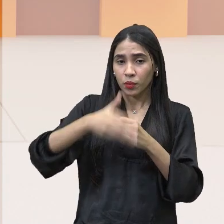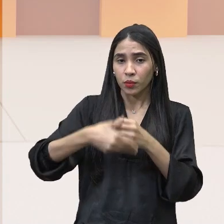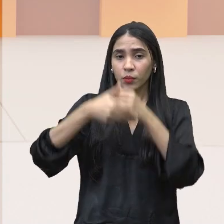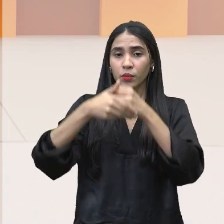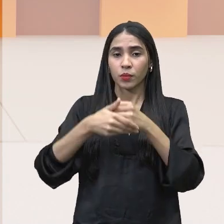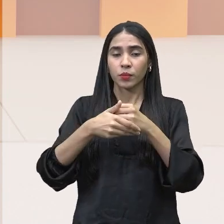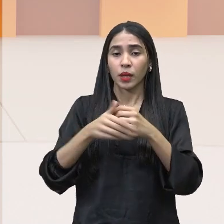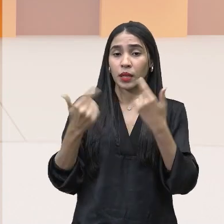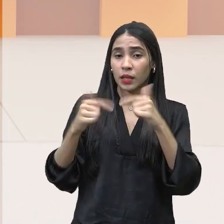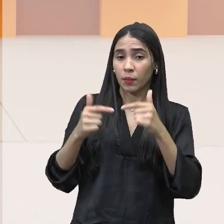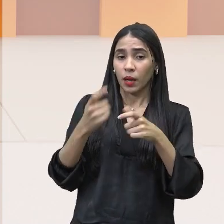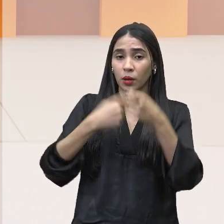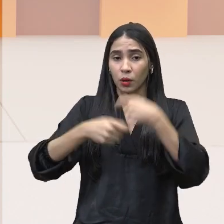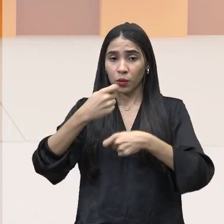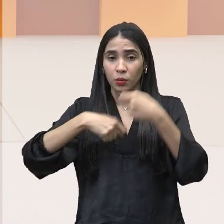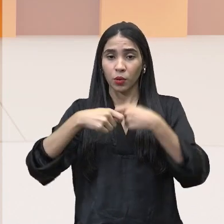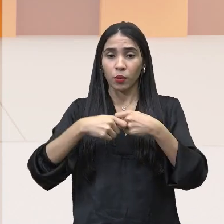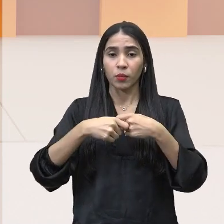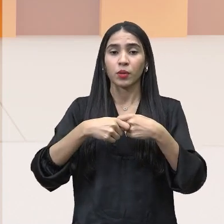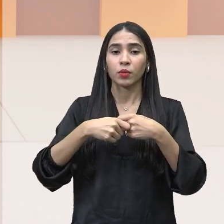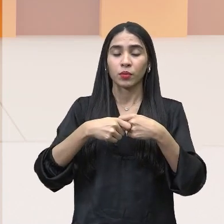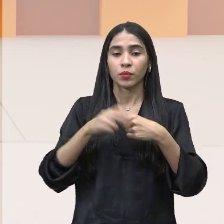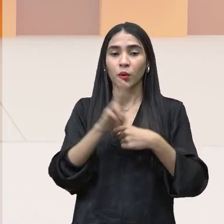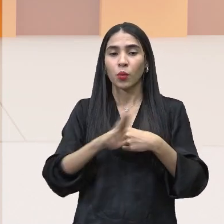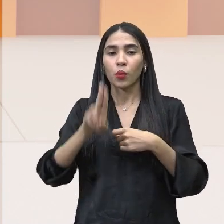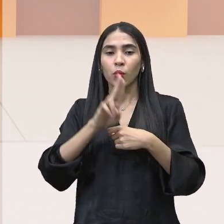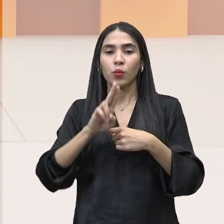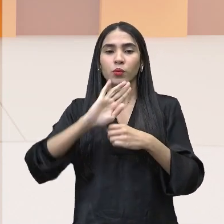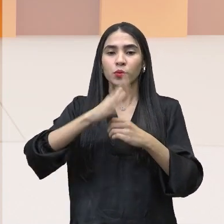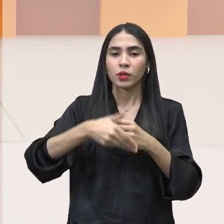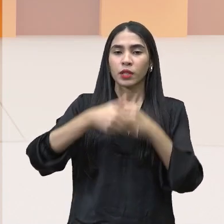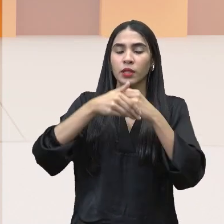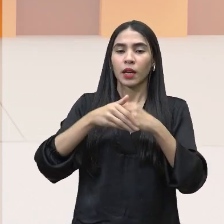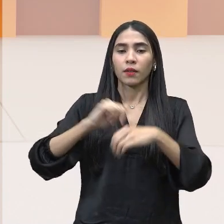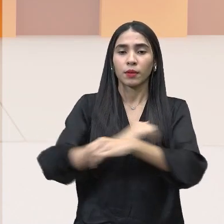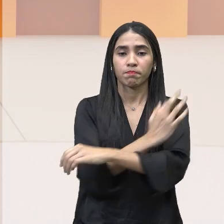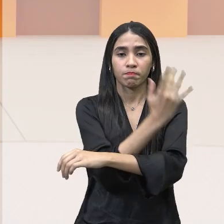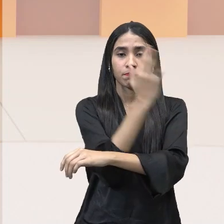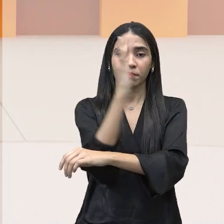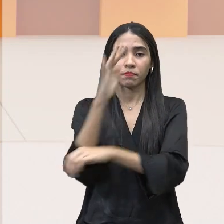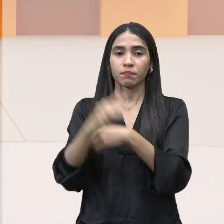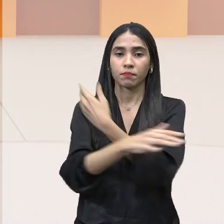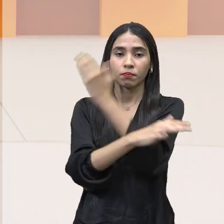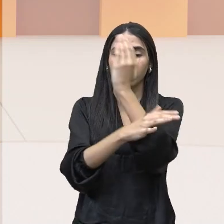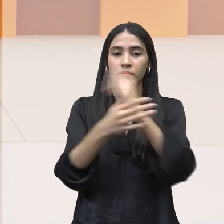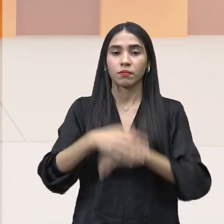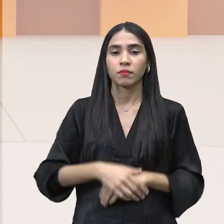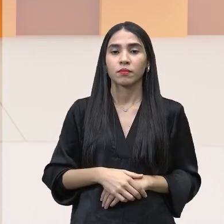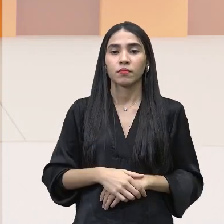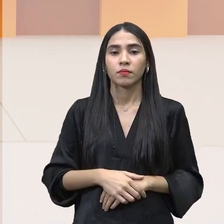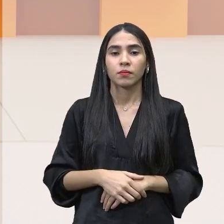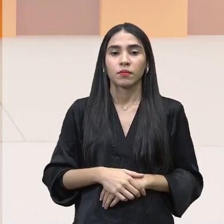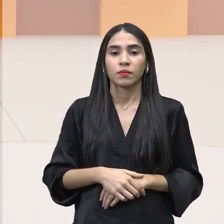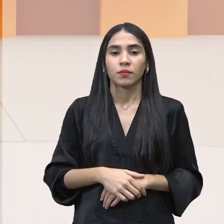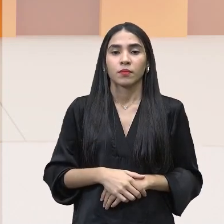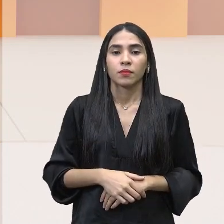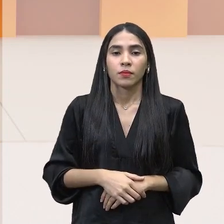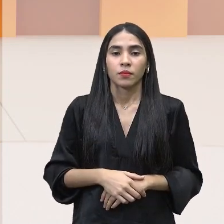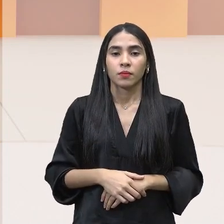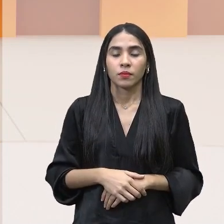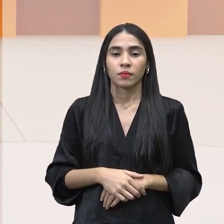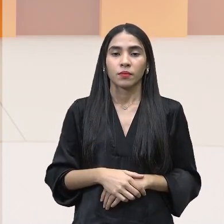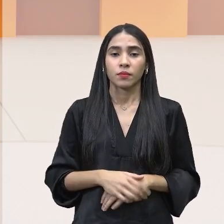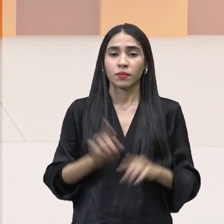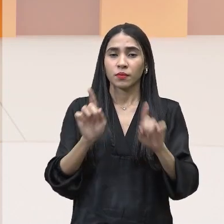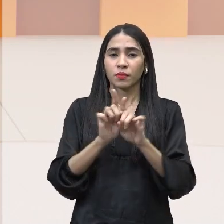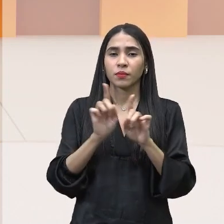Aspectos políticos institucionais, as políticas públicas da Amazônia. Vamos lá? Projetos apoiados pelo